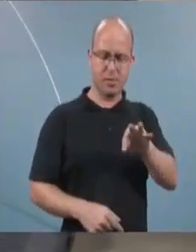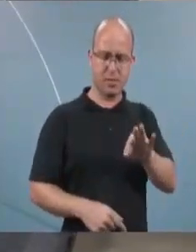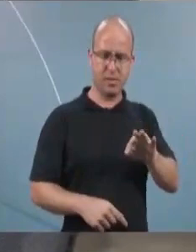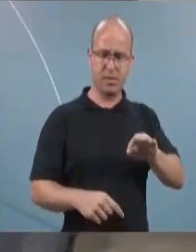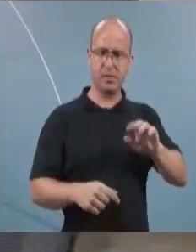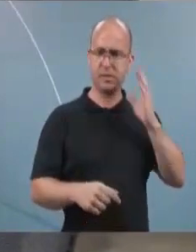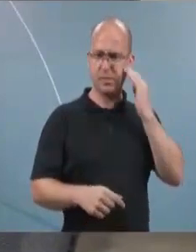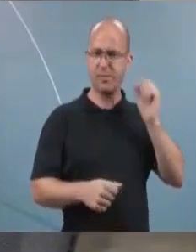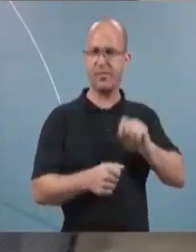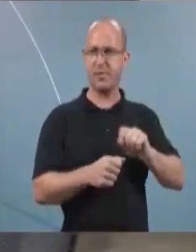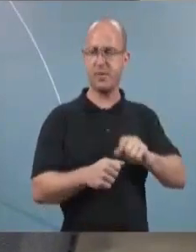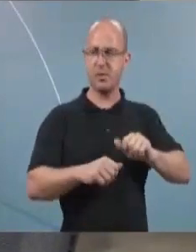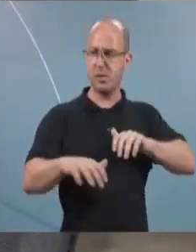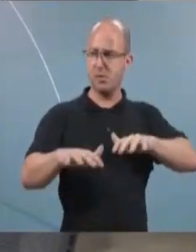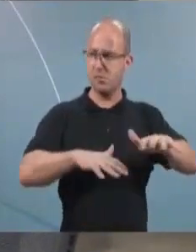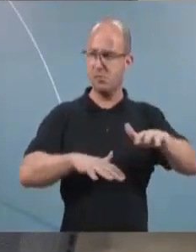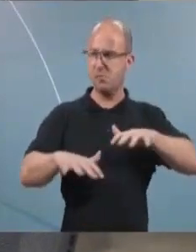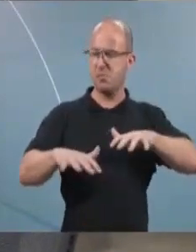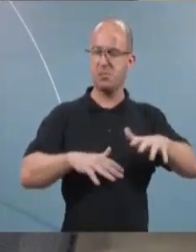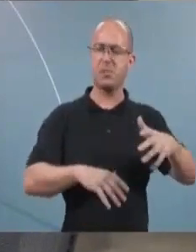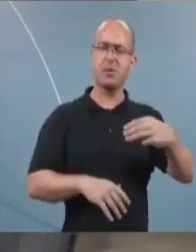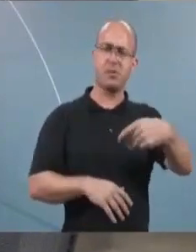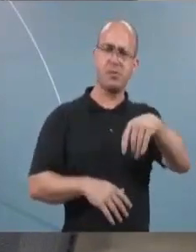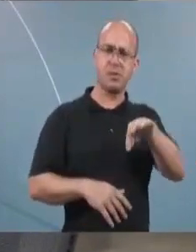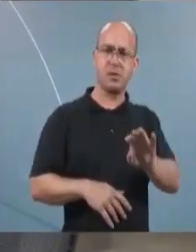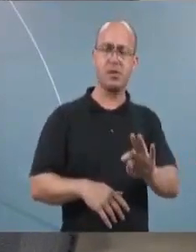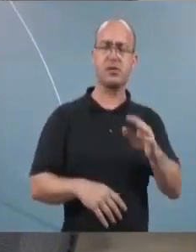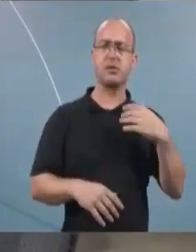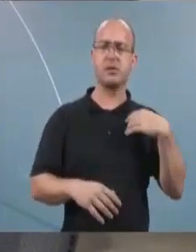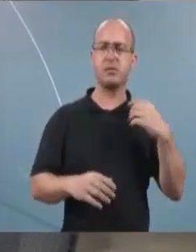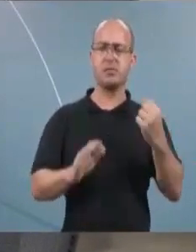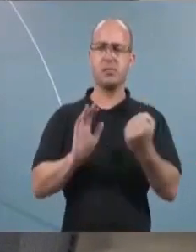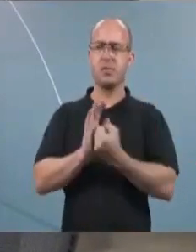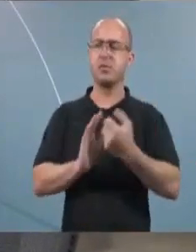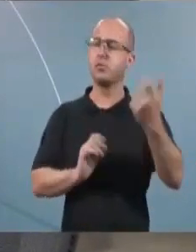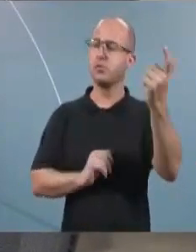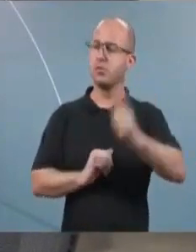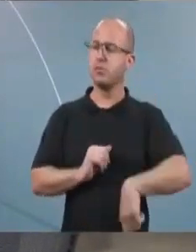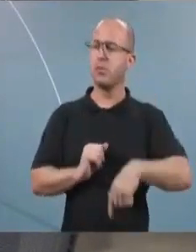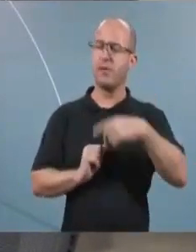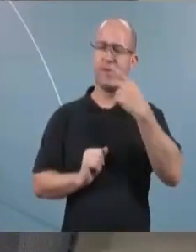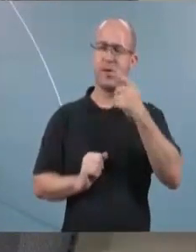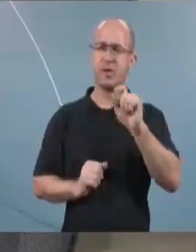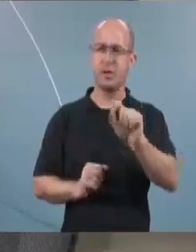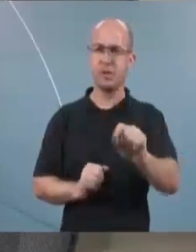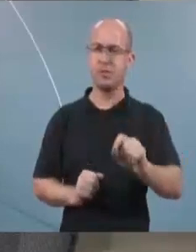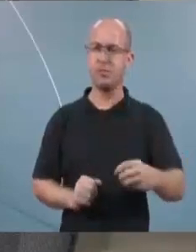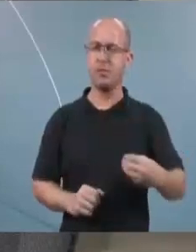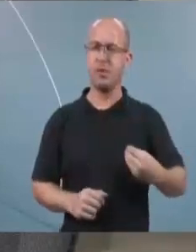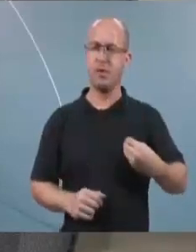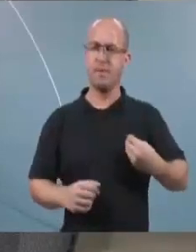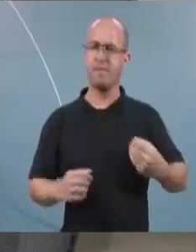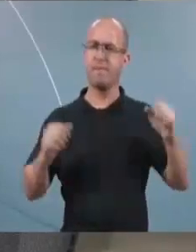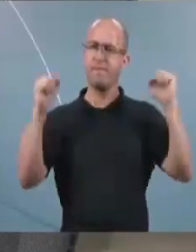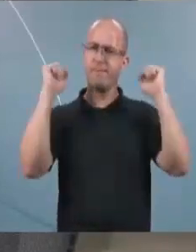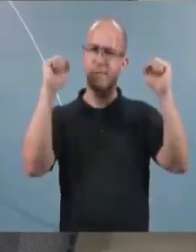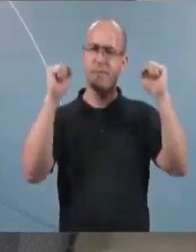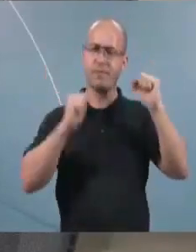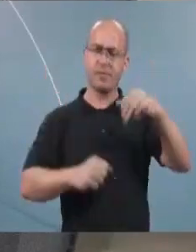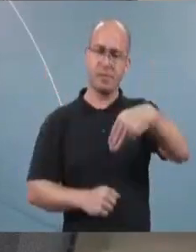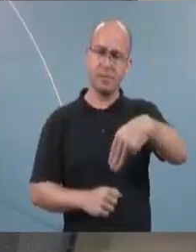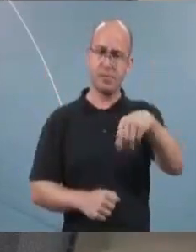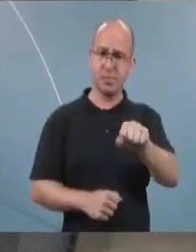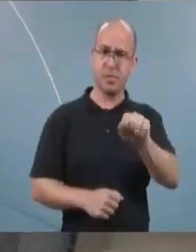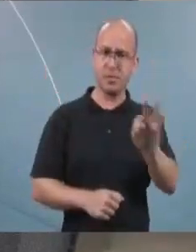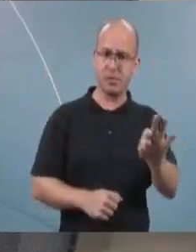é homenagear com simbolismo E é isso que nós vamos fazer quero aqui mais uma vez afirmar Viva o movimento dos Trabalhadores Rurais Sem